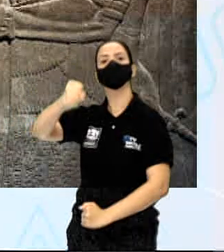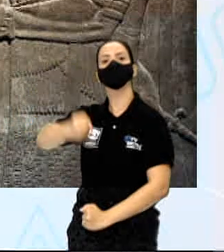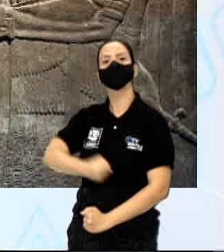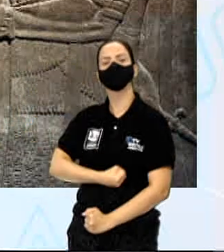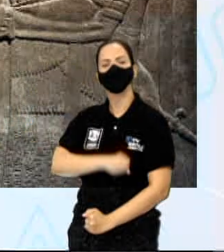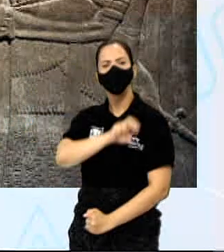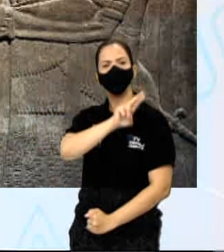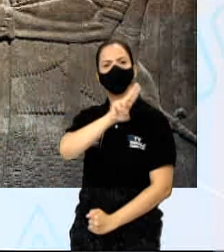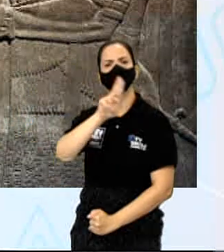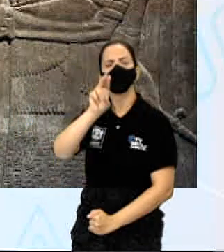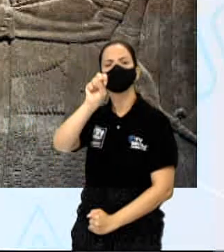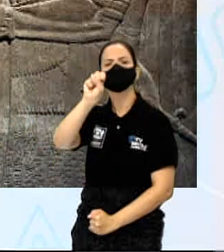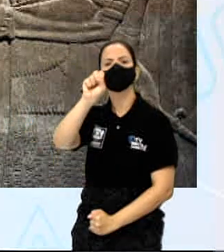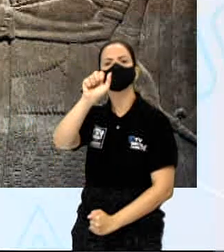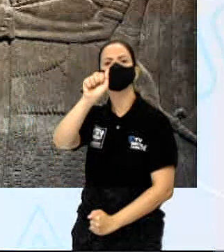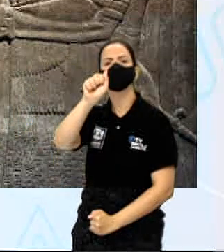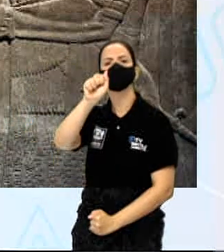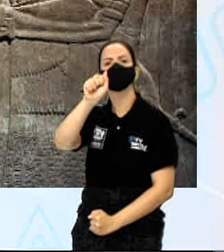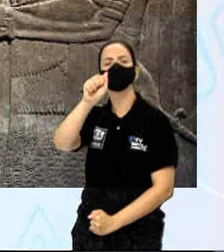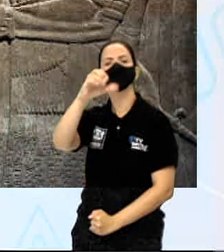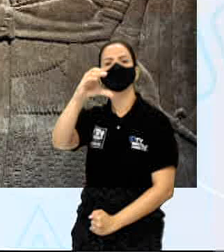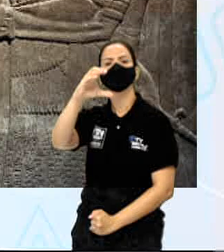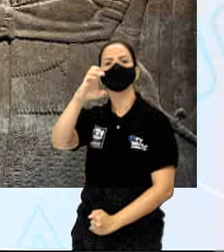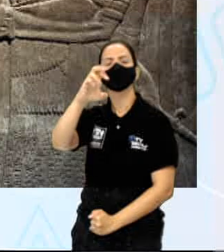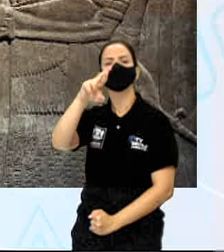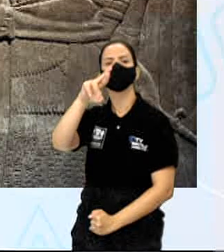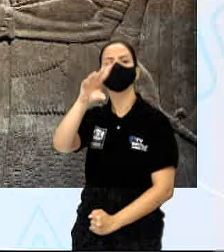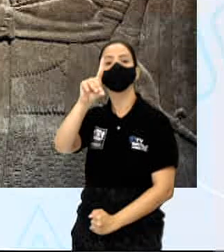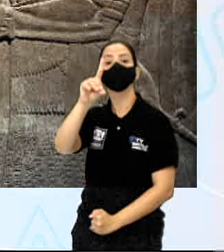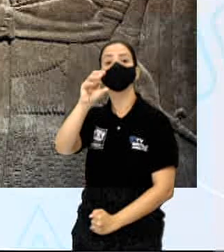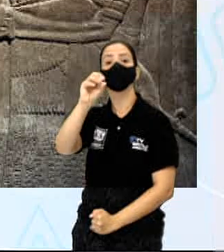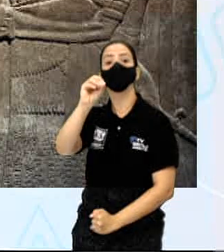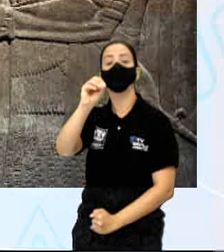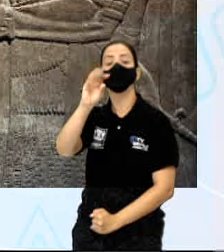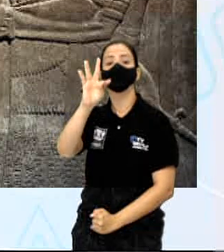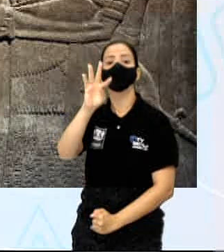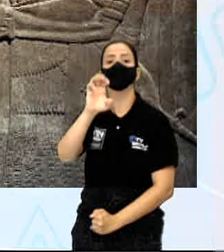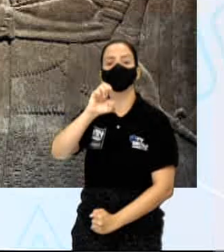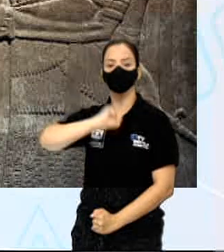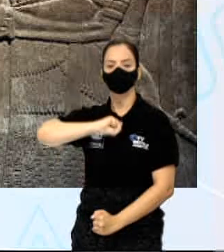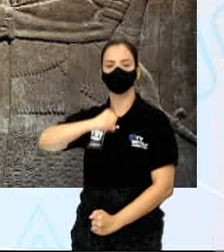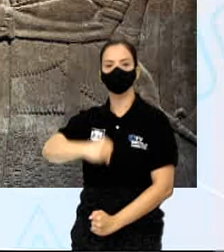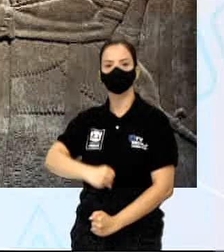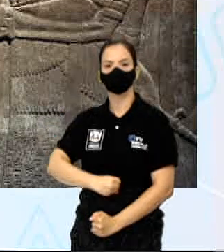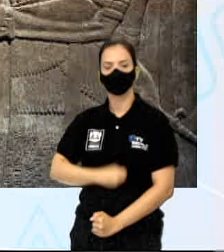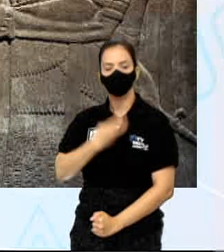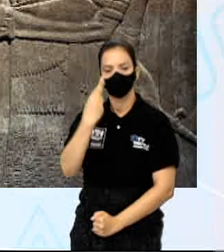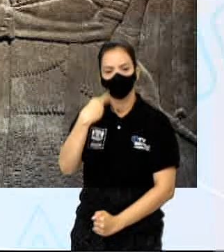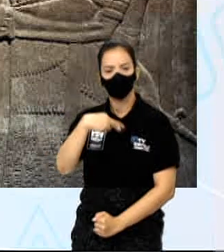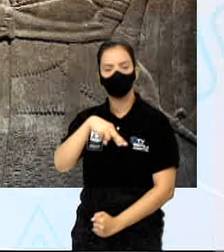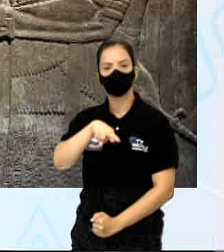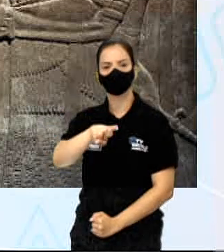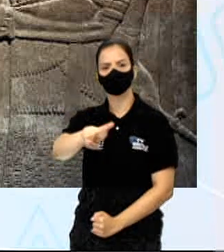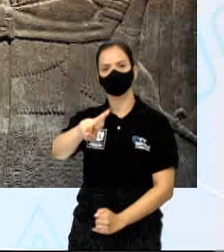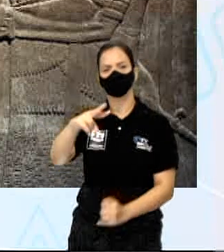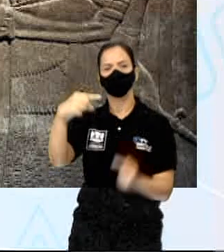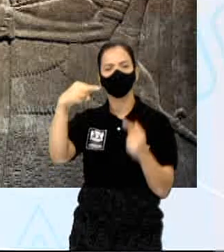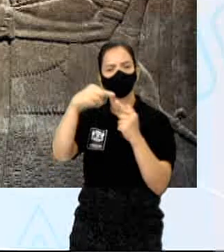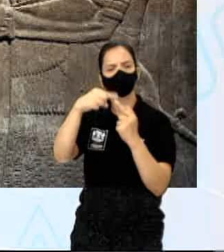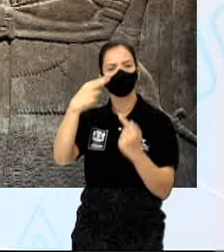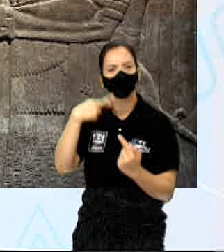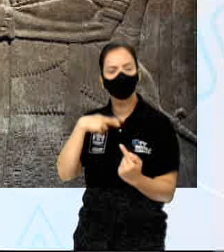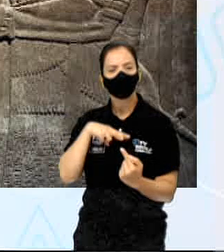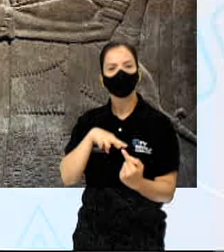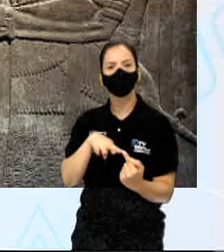esse nome relembra está ligado à questão da religião. Então eram eles que estavam ali direcionados, eles